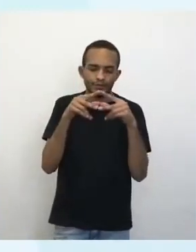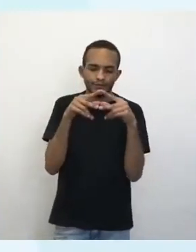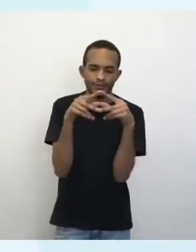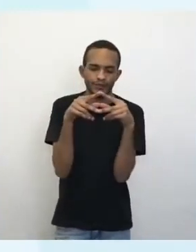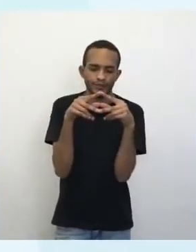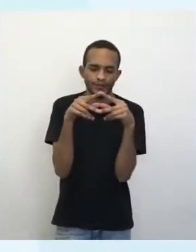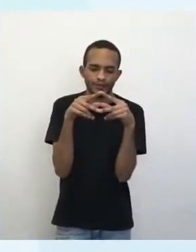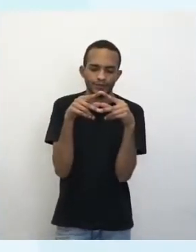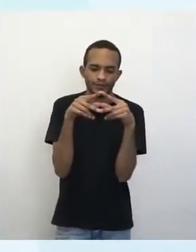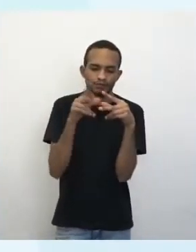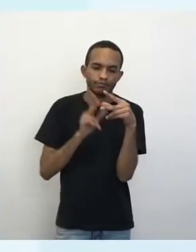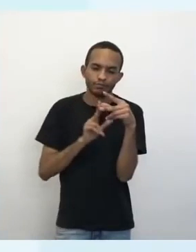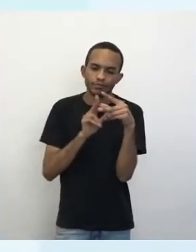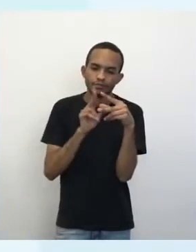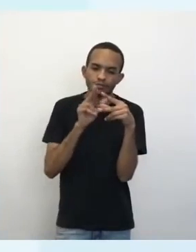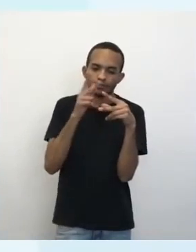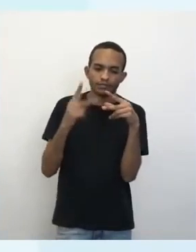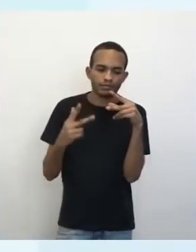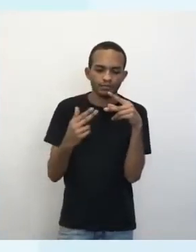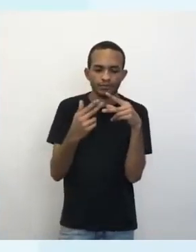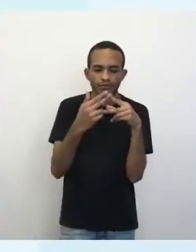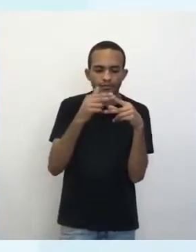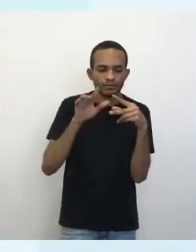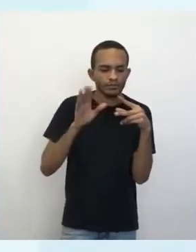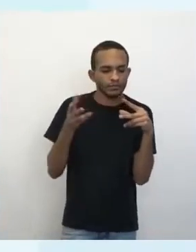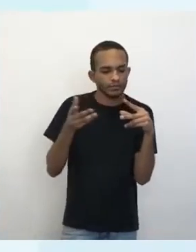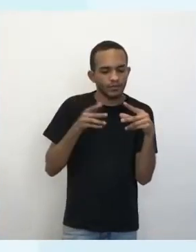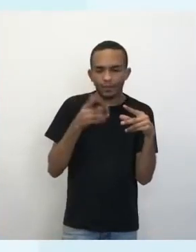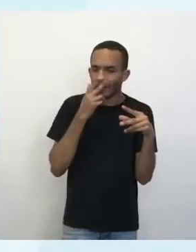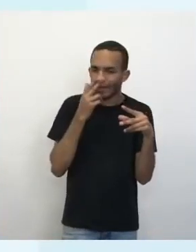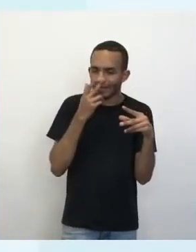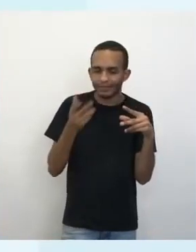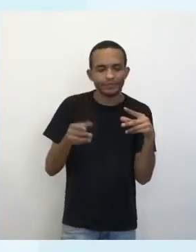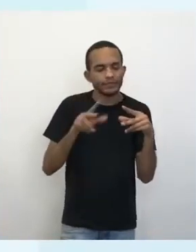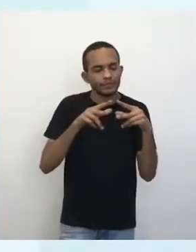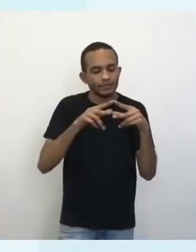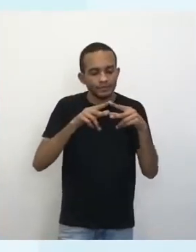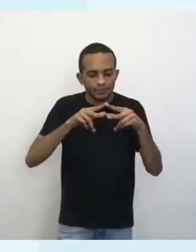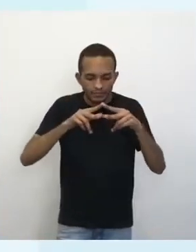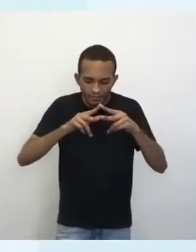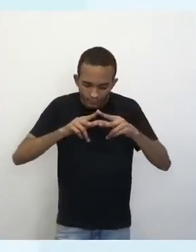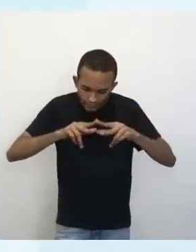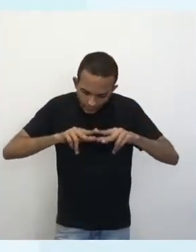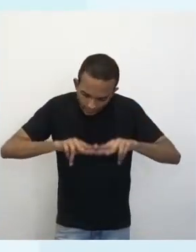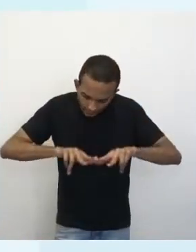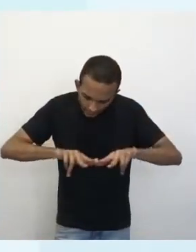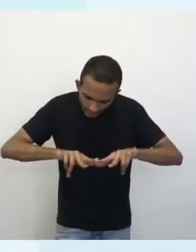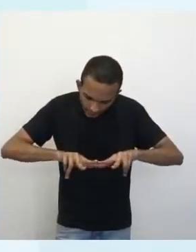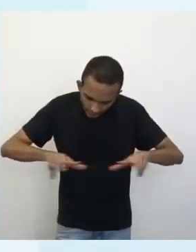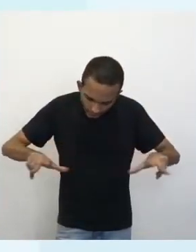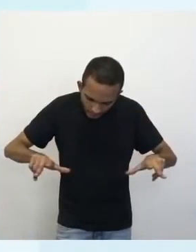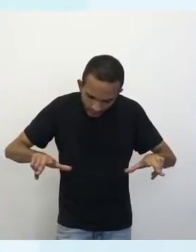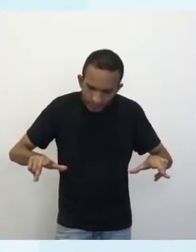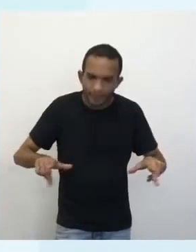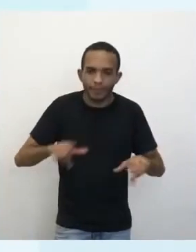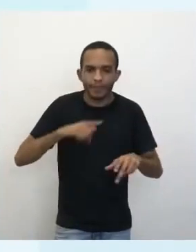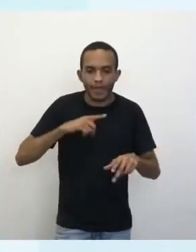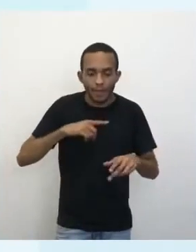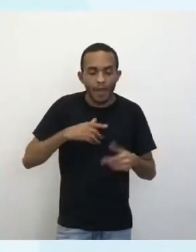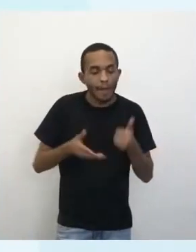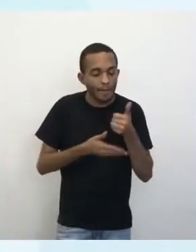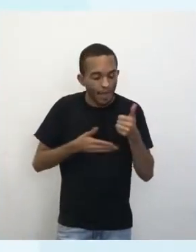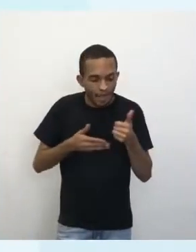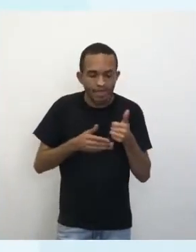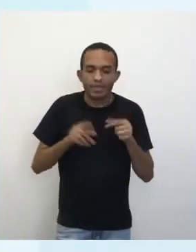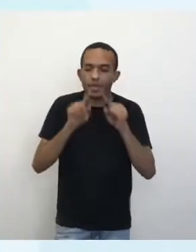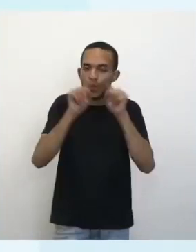essa pirâmide, cortado ela, desmontado. Então, aqui nós temos a base quadrada e todas